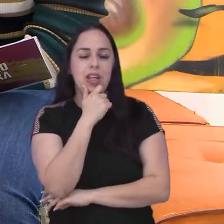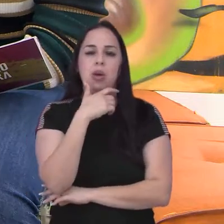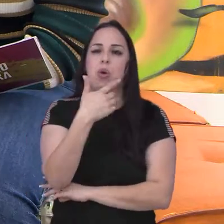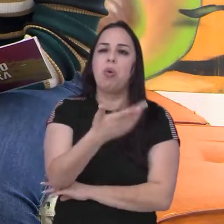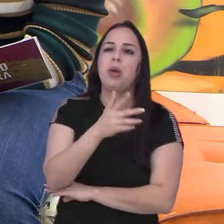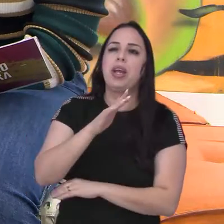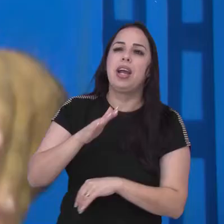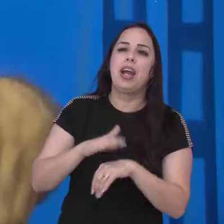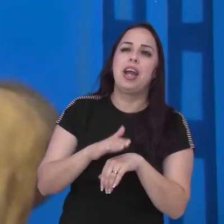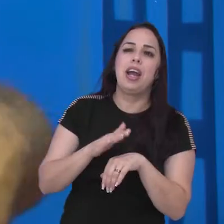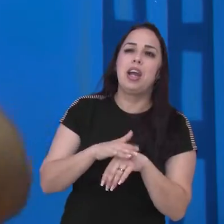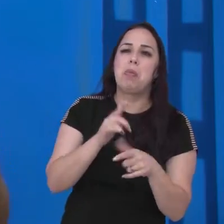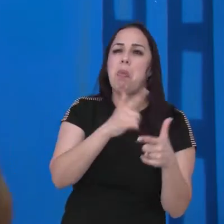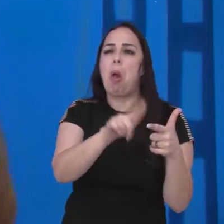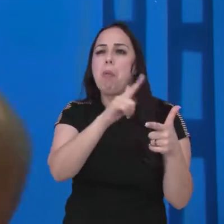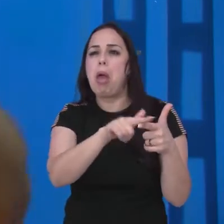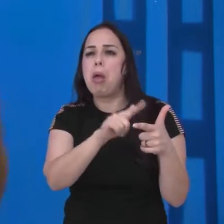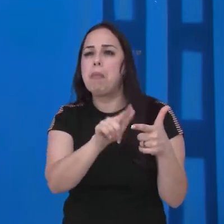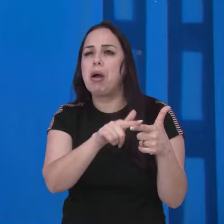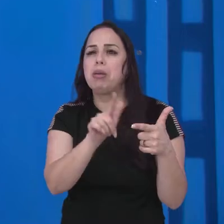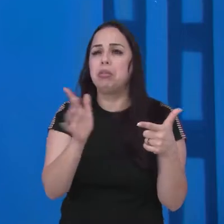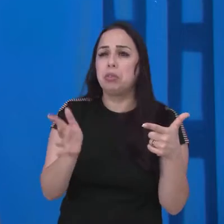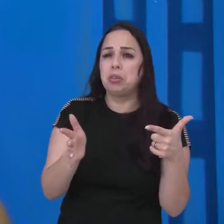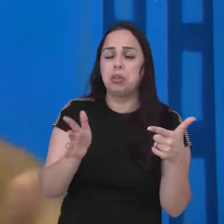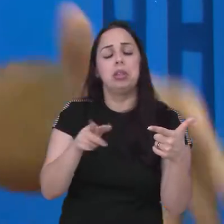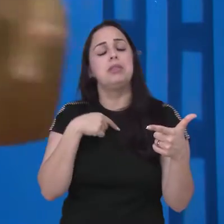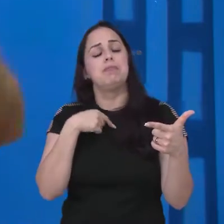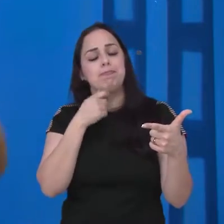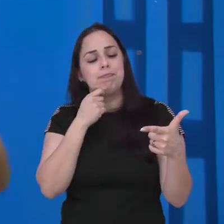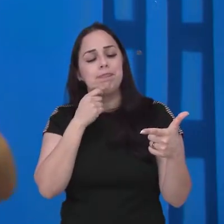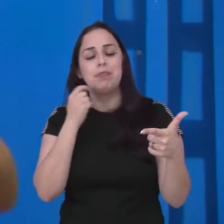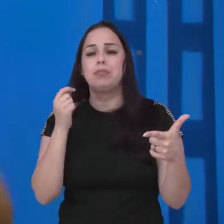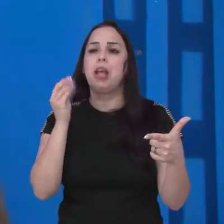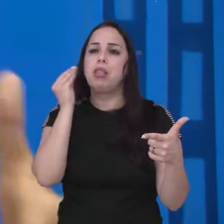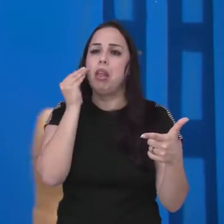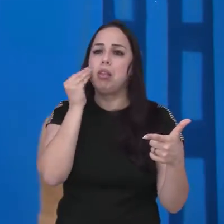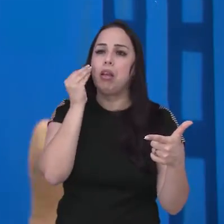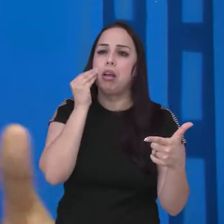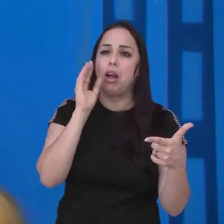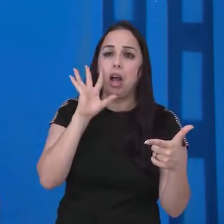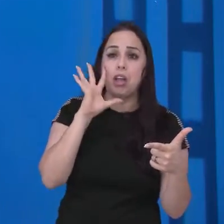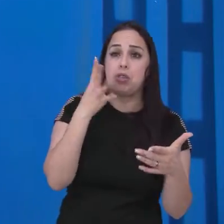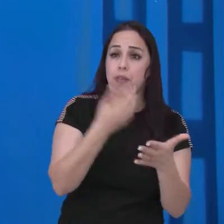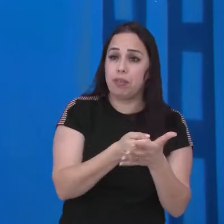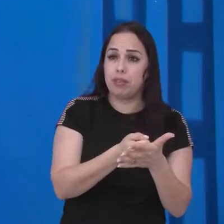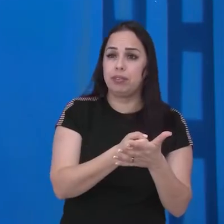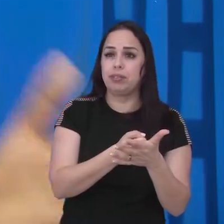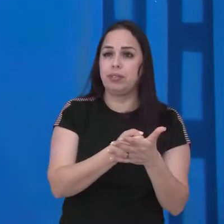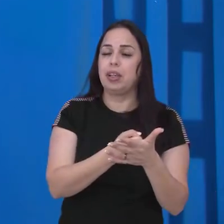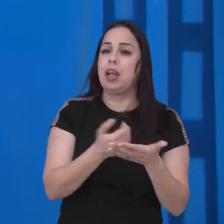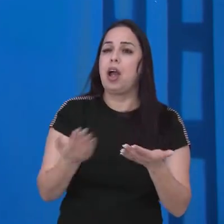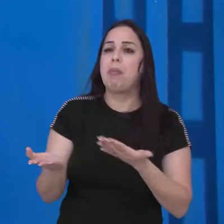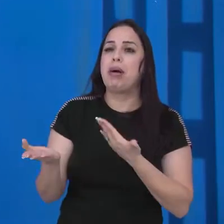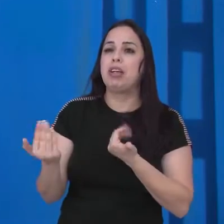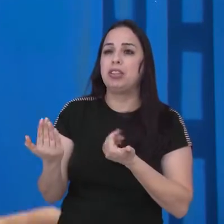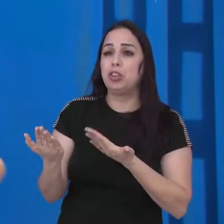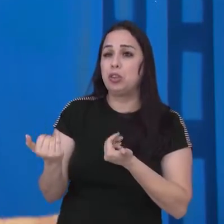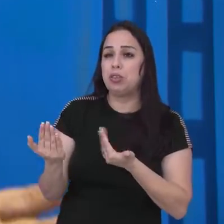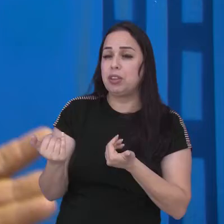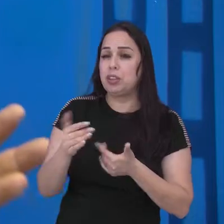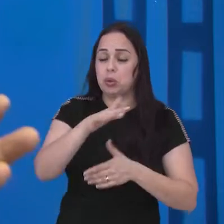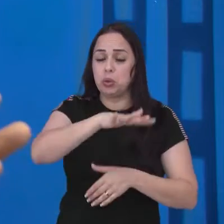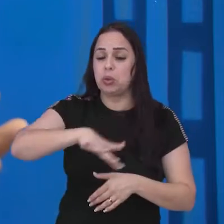identifica quais são as demandas de problemas que existem naquele encontro dos diferentes e os iguais, que é uma